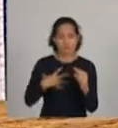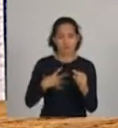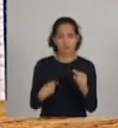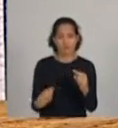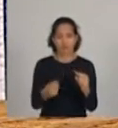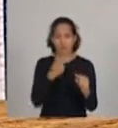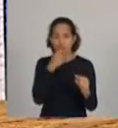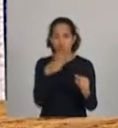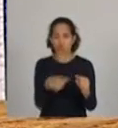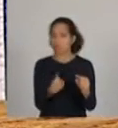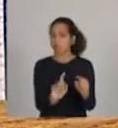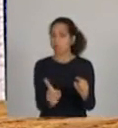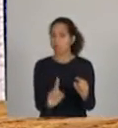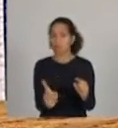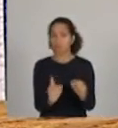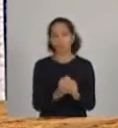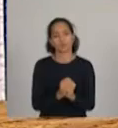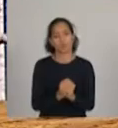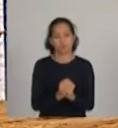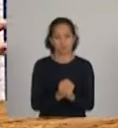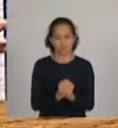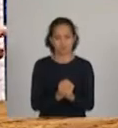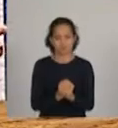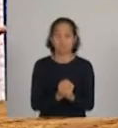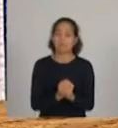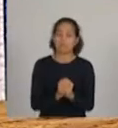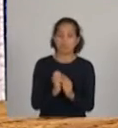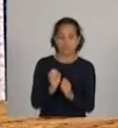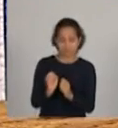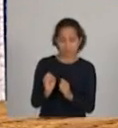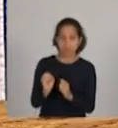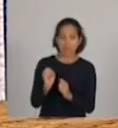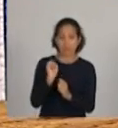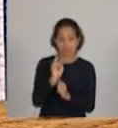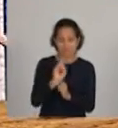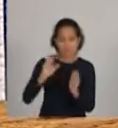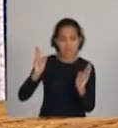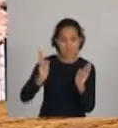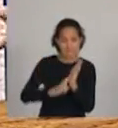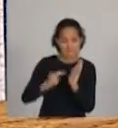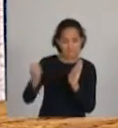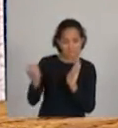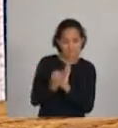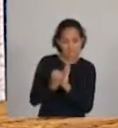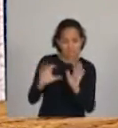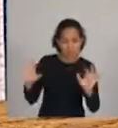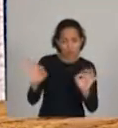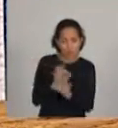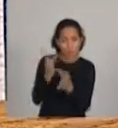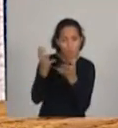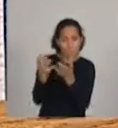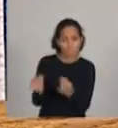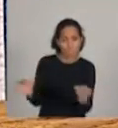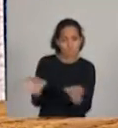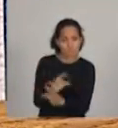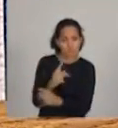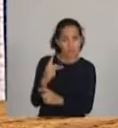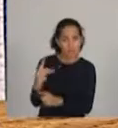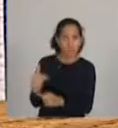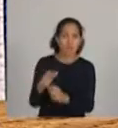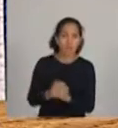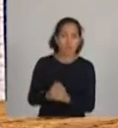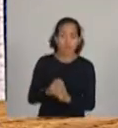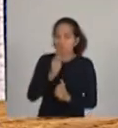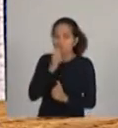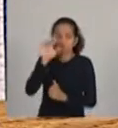com isso, vários direitos que ele teria, se tivesse registrado e concluído a adoção, ele passa a não